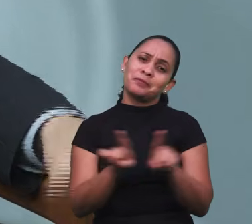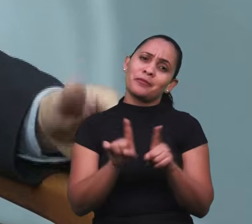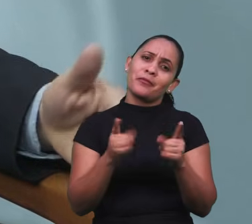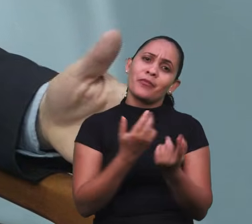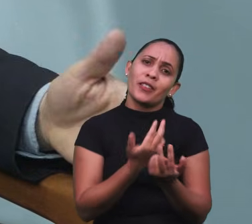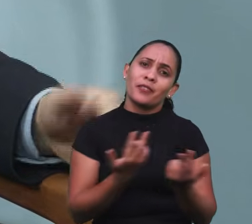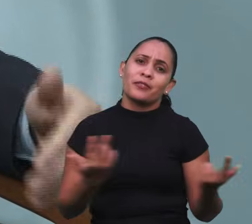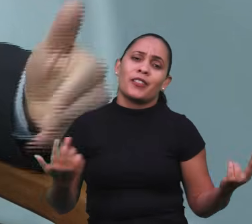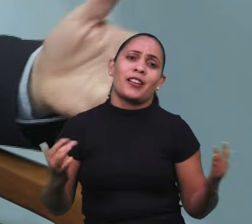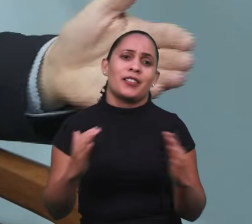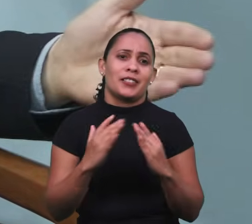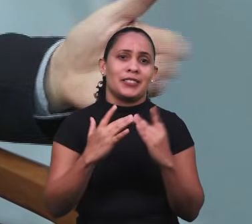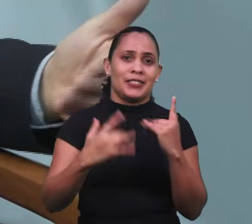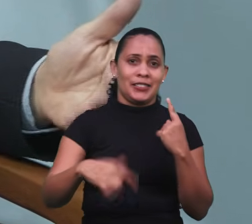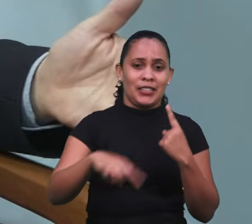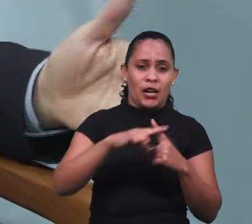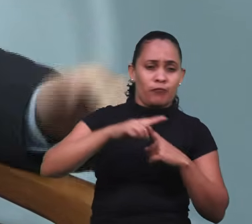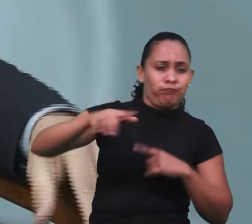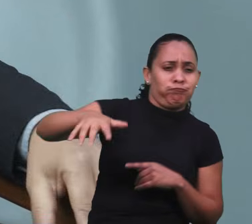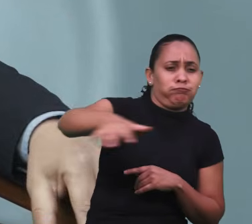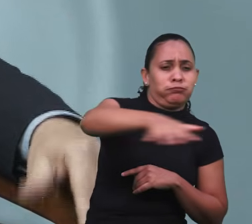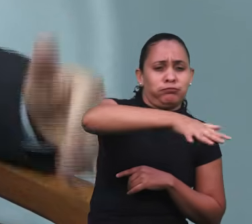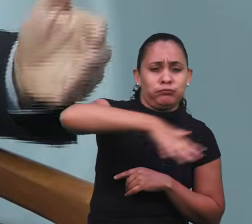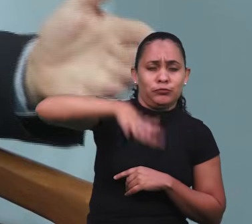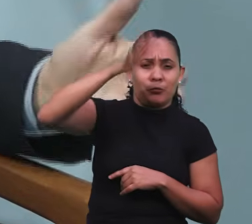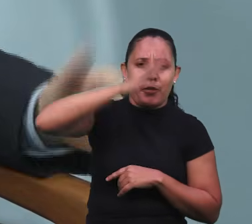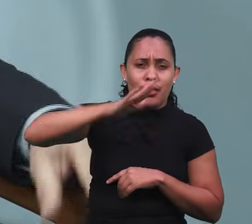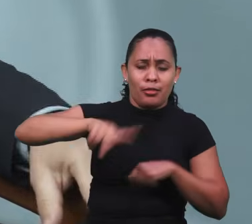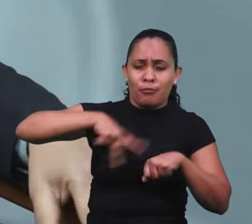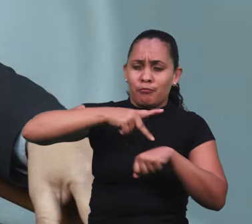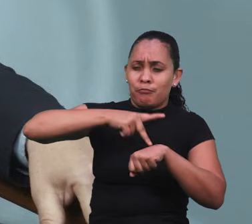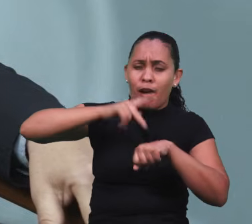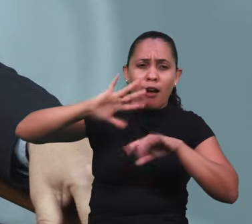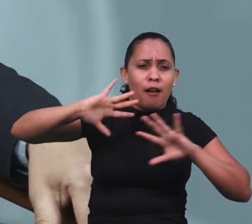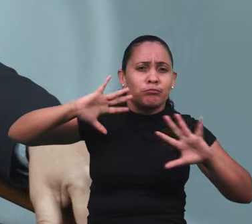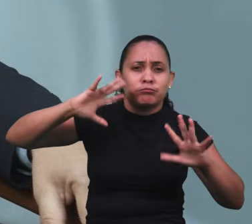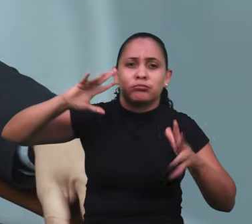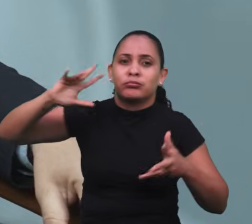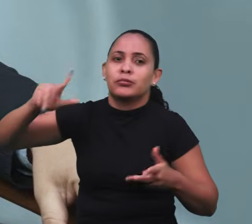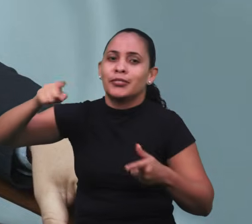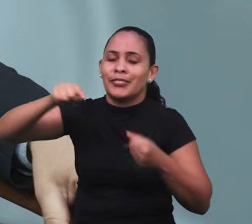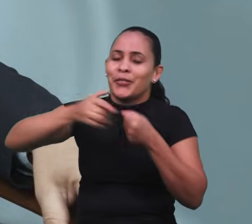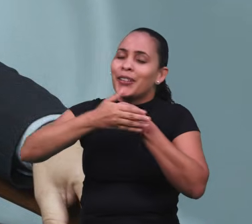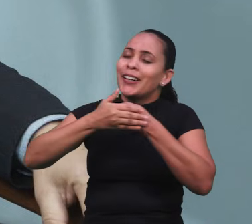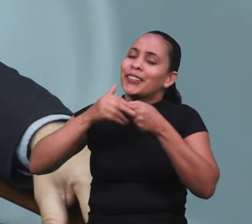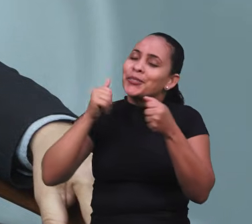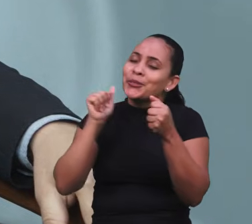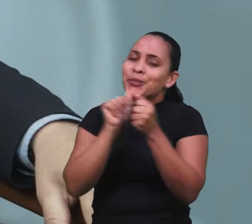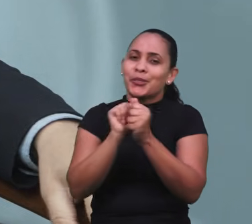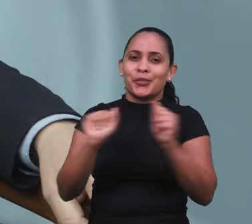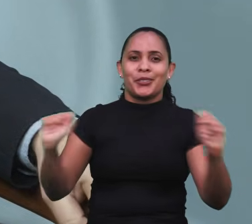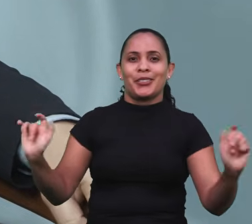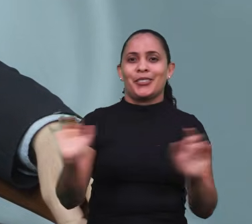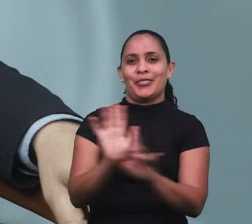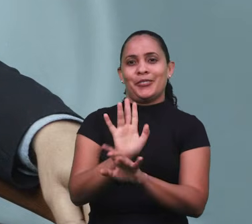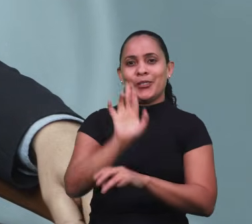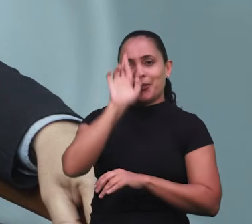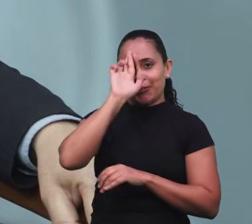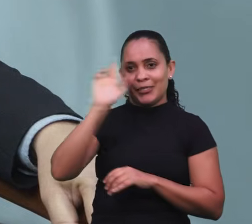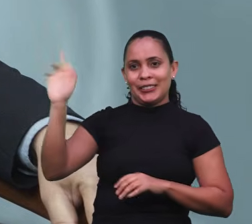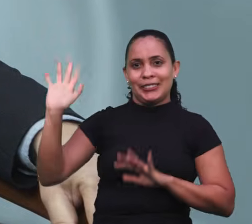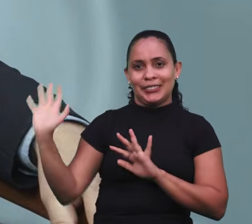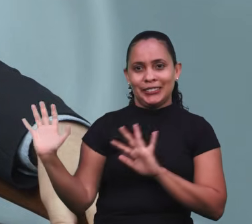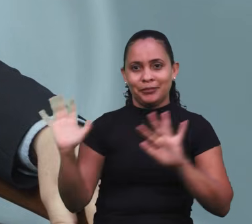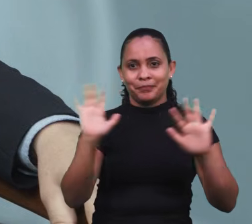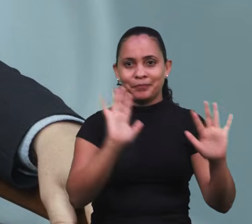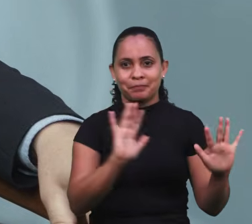Senhor, além de todas as igrejas ao redor, né, do mundo, do Brasil, mas nós estaremos ali com carinho para receber e juntos